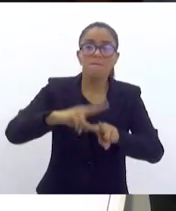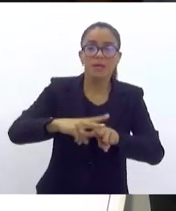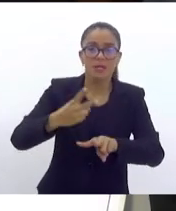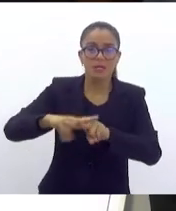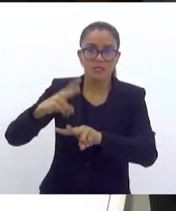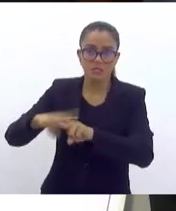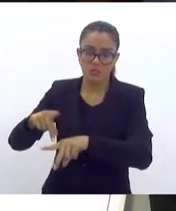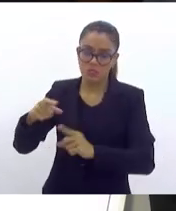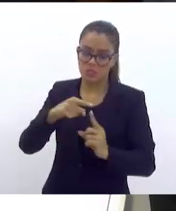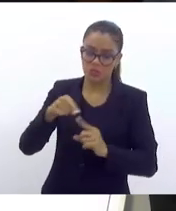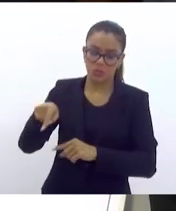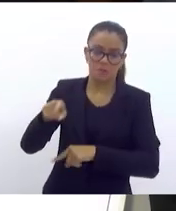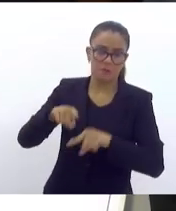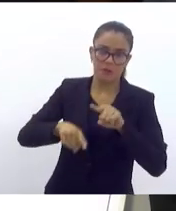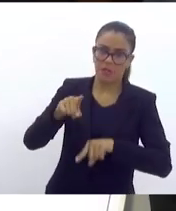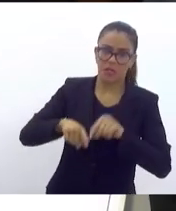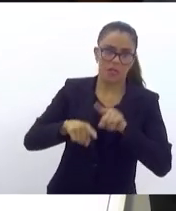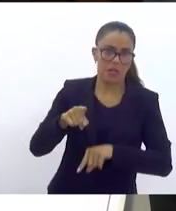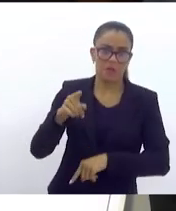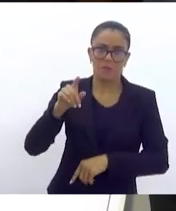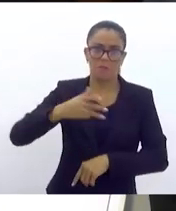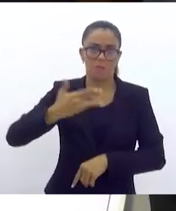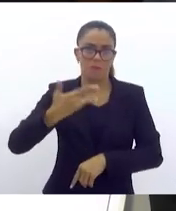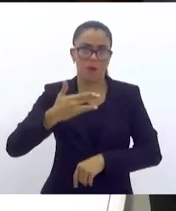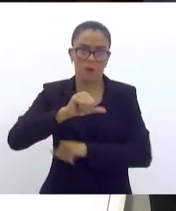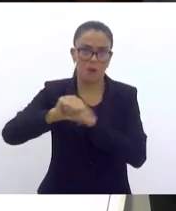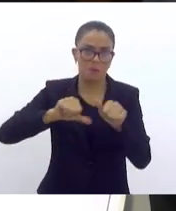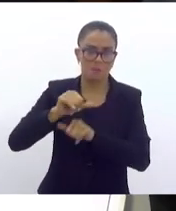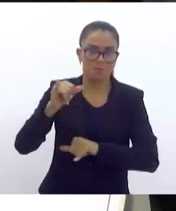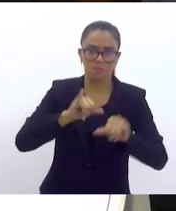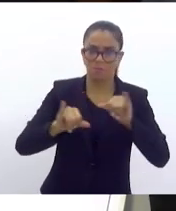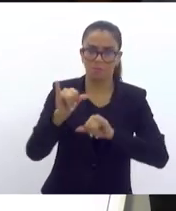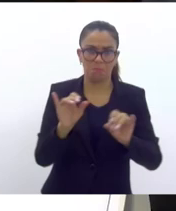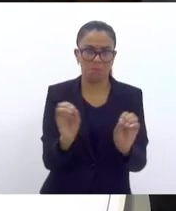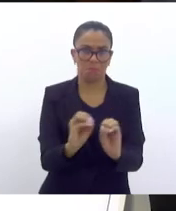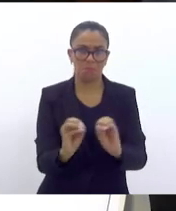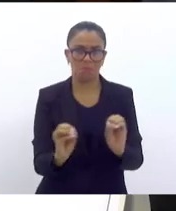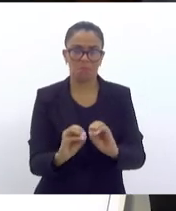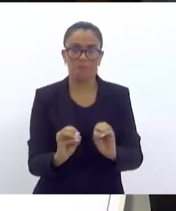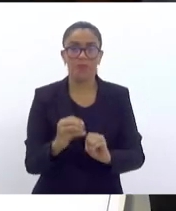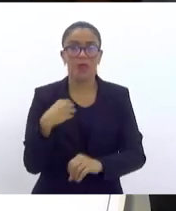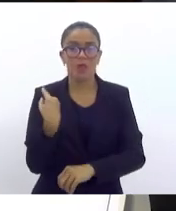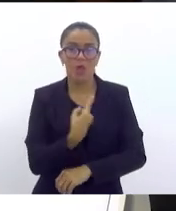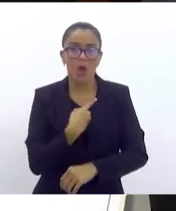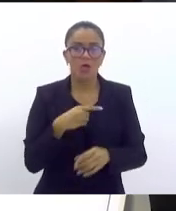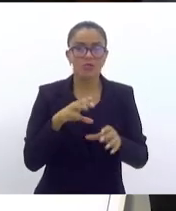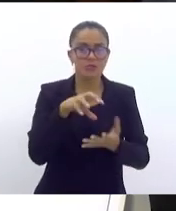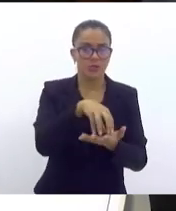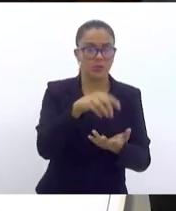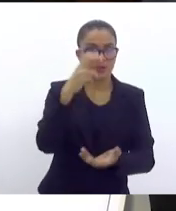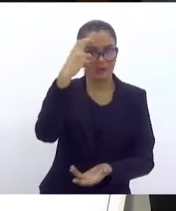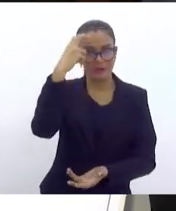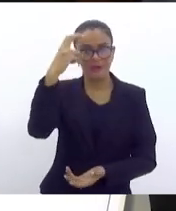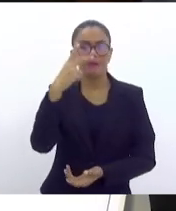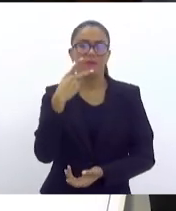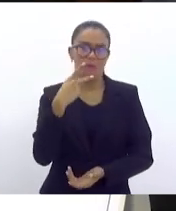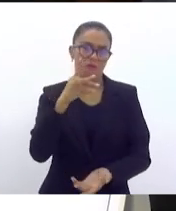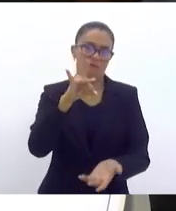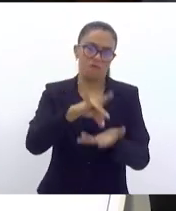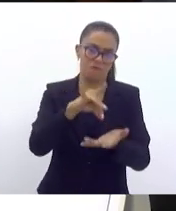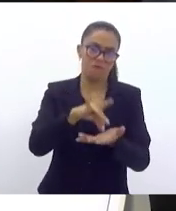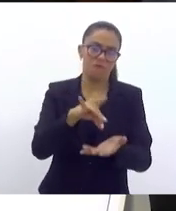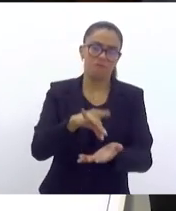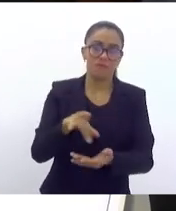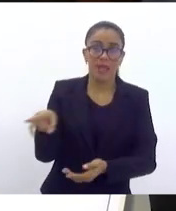desse tipo de material de canal abdóia sintético a nossa inteligência ela detectou ela confirma e também que ela